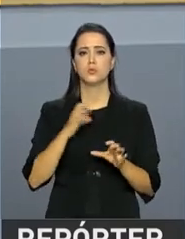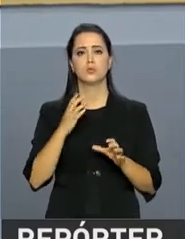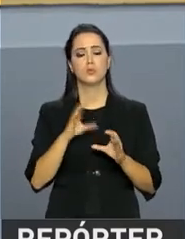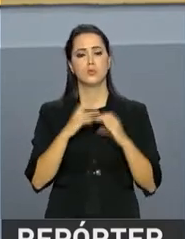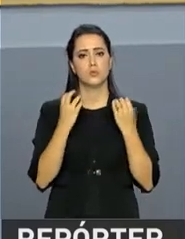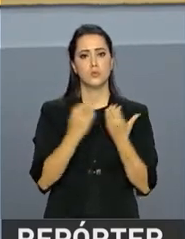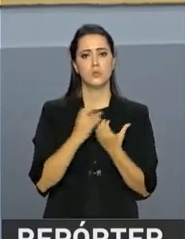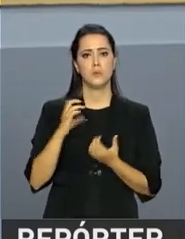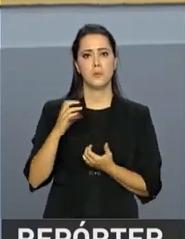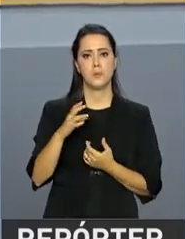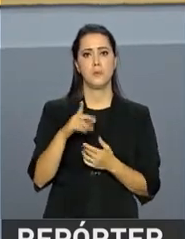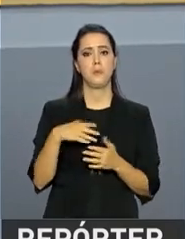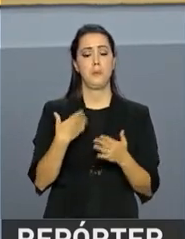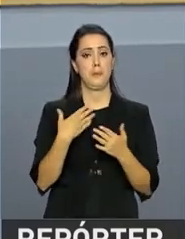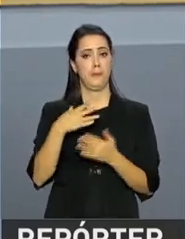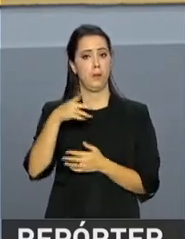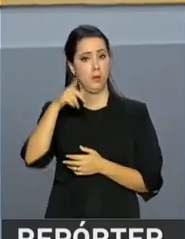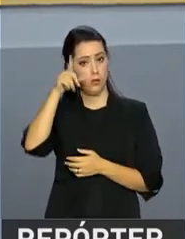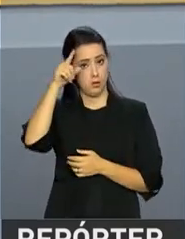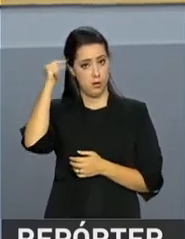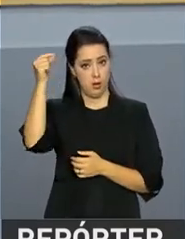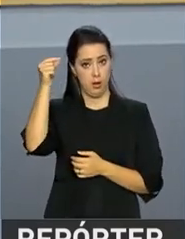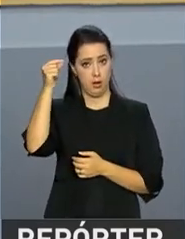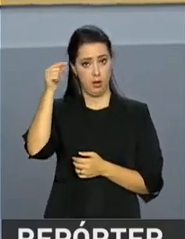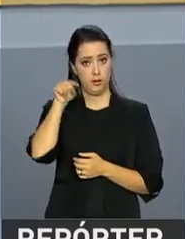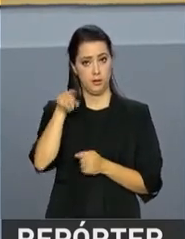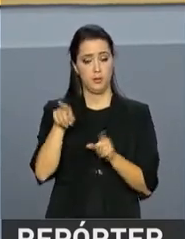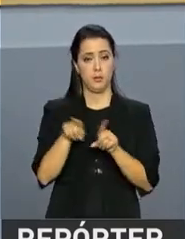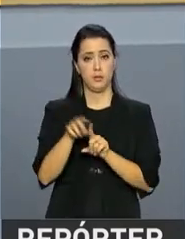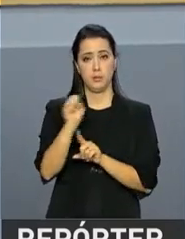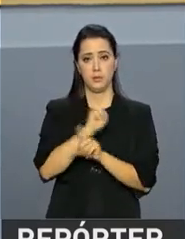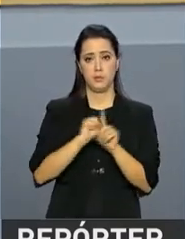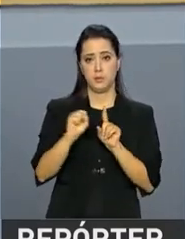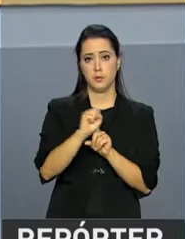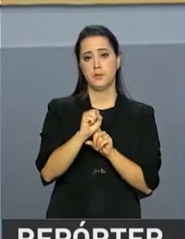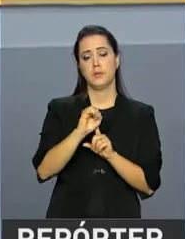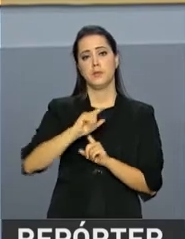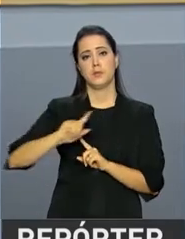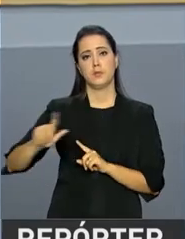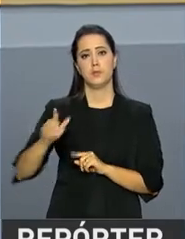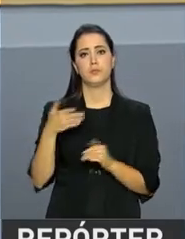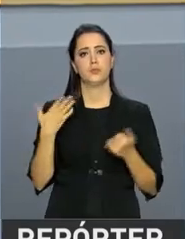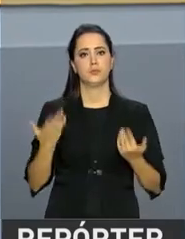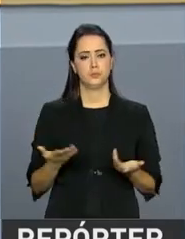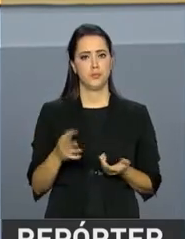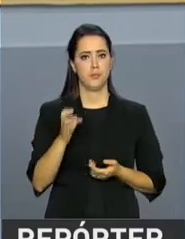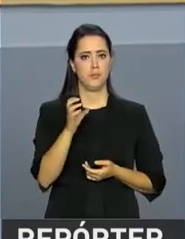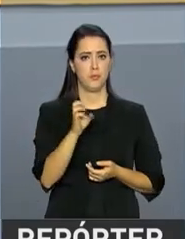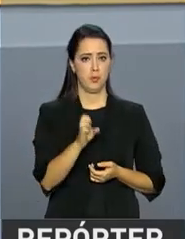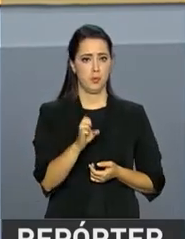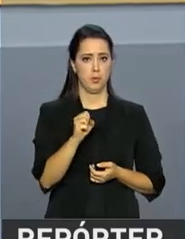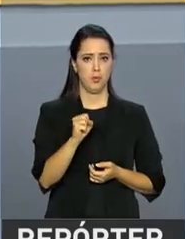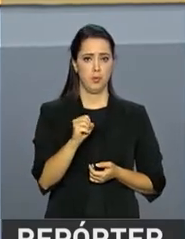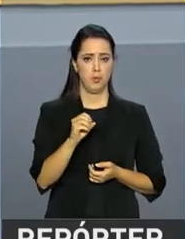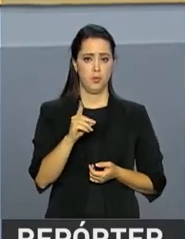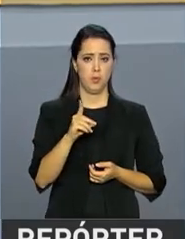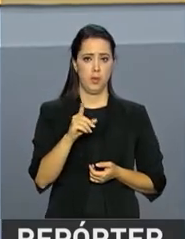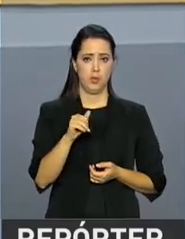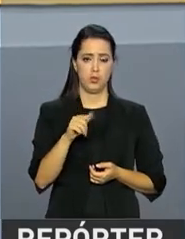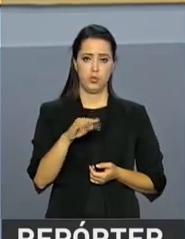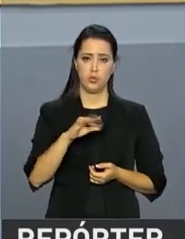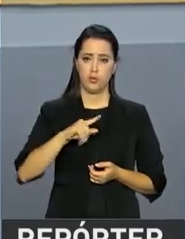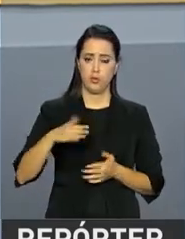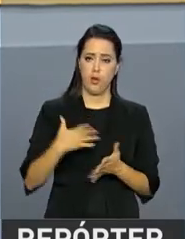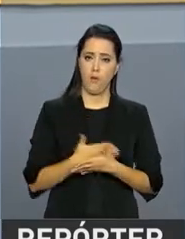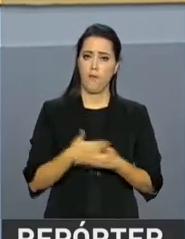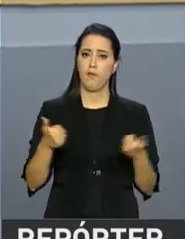comunidade científica e acadêmica além da sociedade civil segundo o presidente temer o edital vai aumentar a competitividade ea